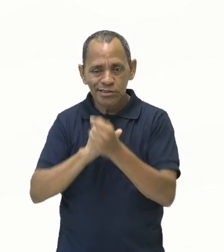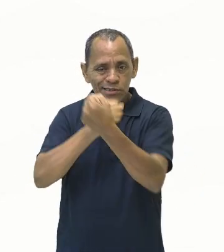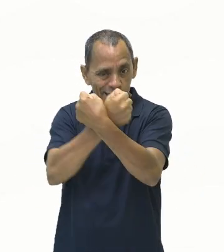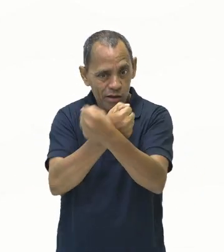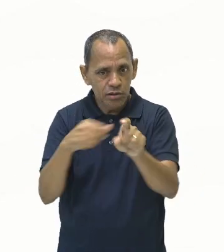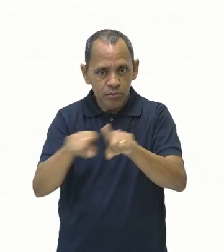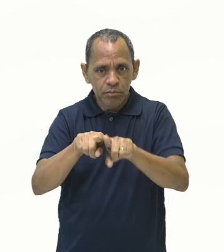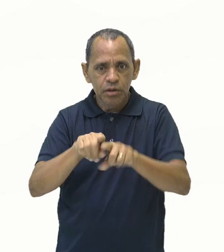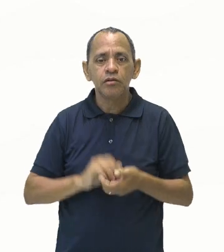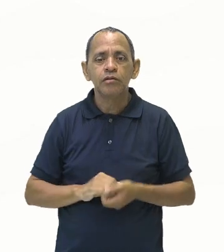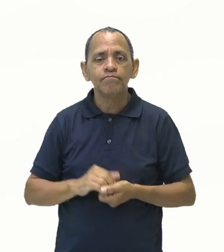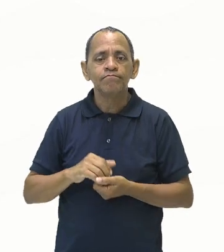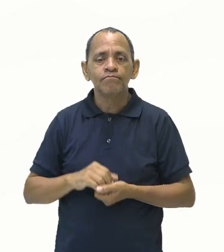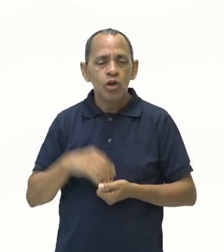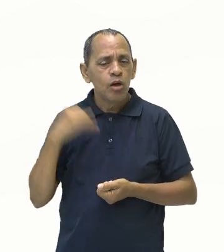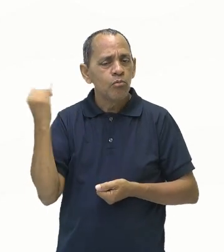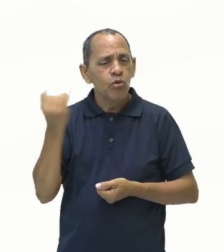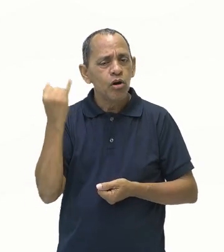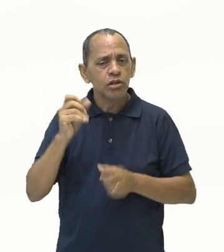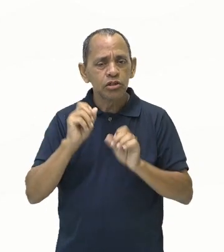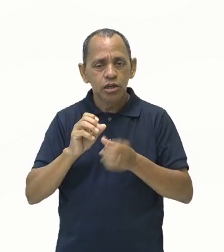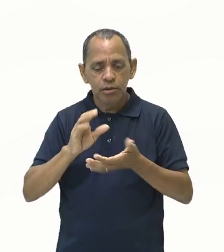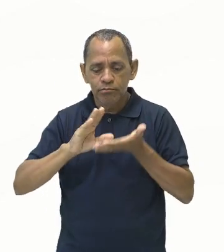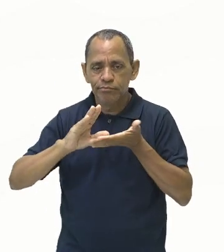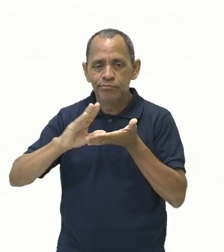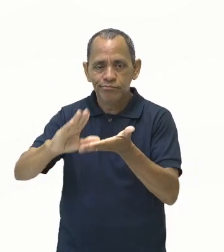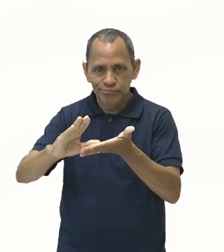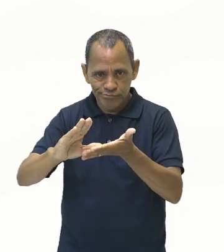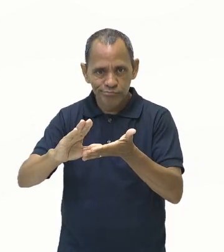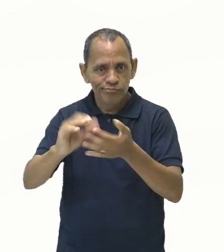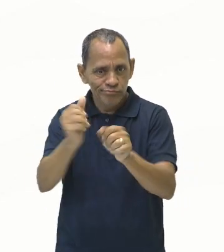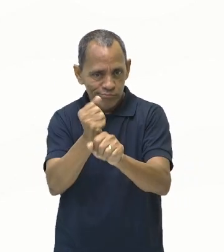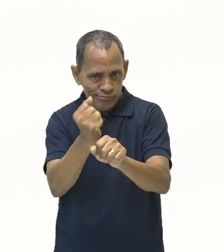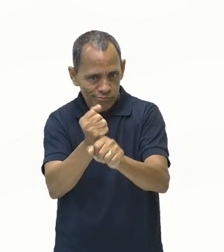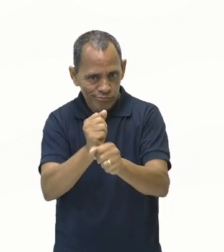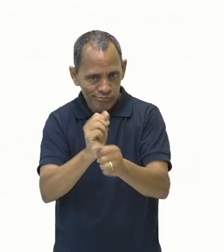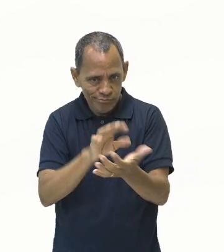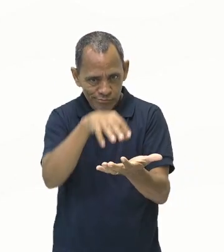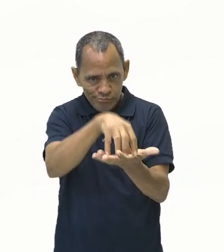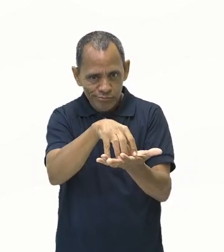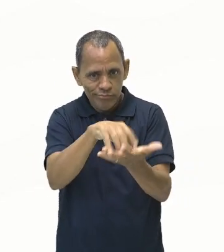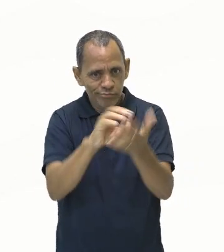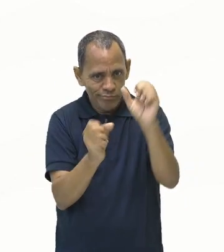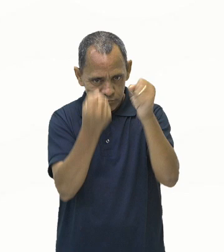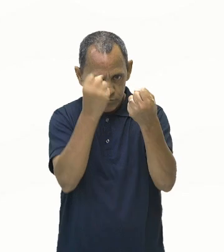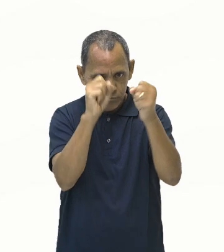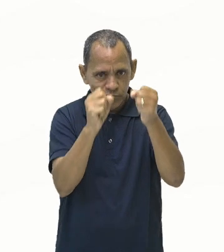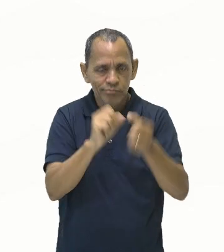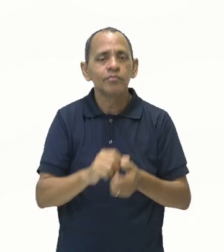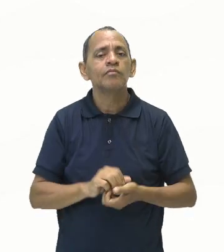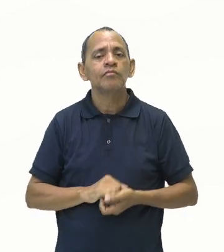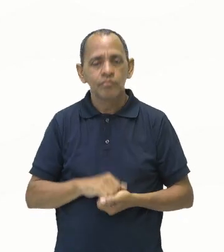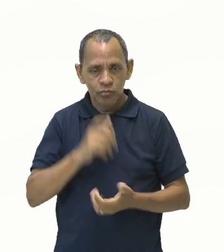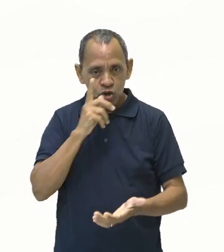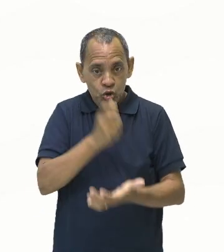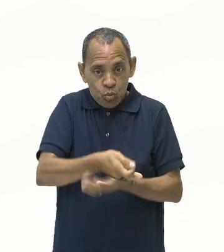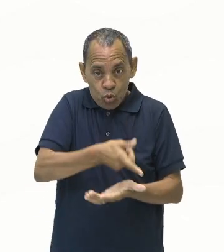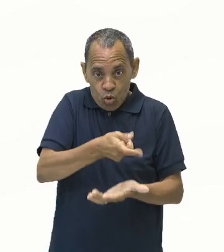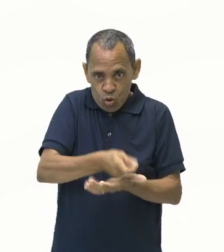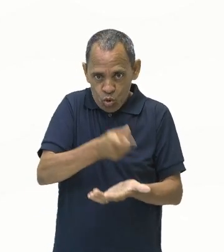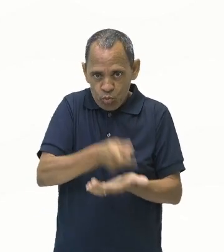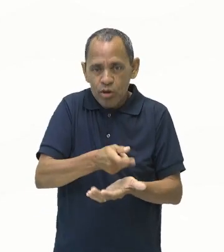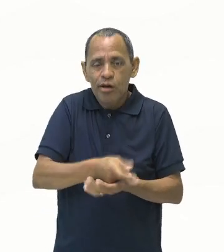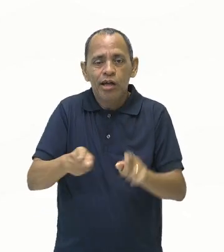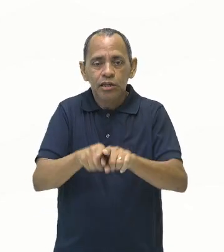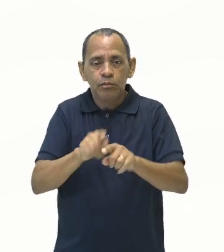foi essencial para investir na construção de fábricas, como com a compra de máquinas e o desenvolvimento